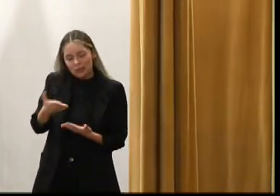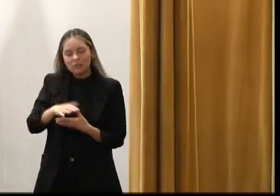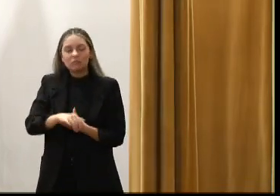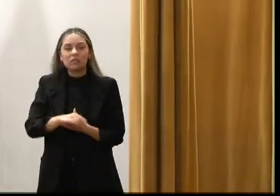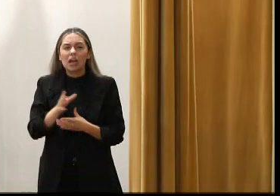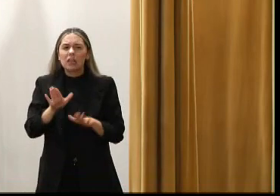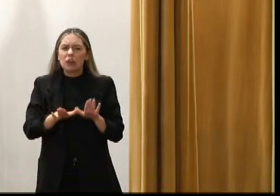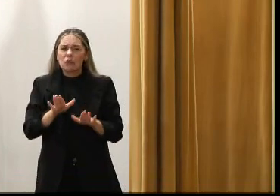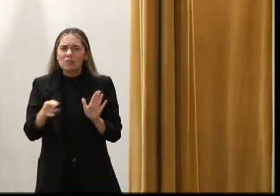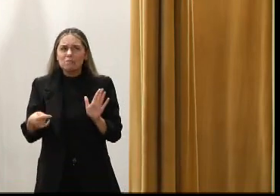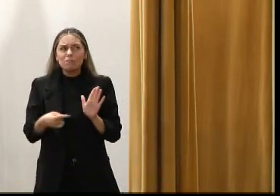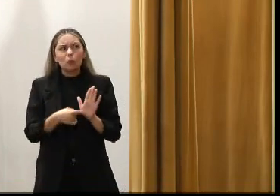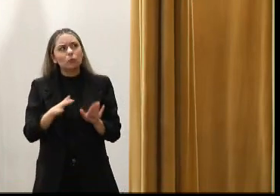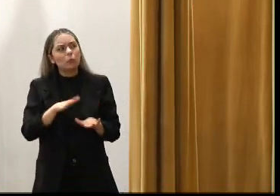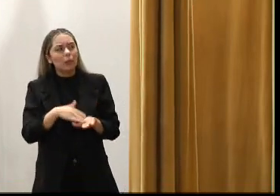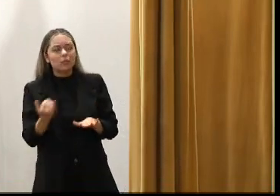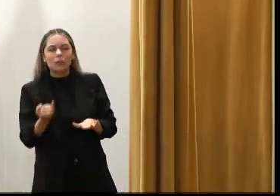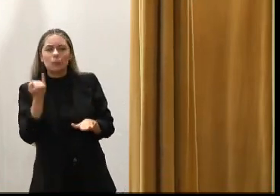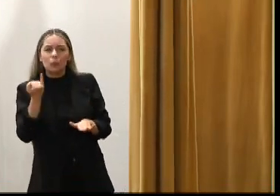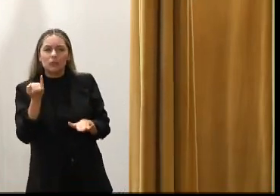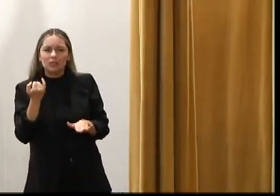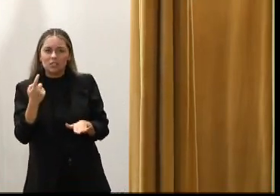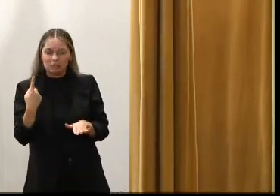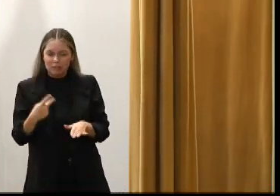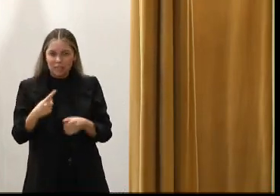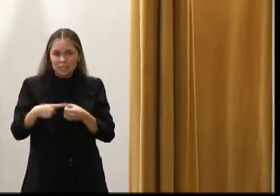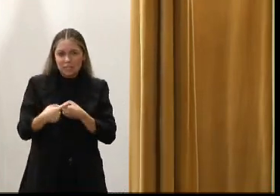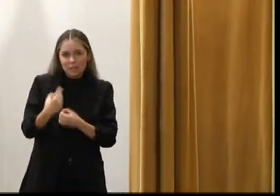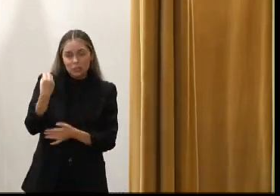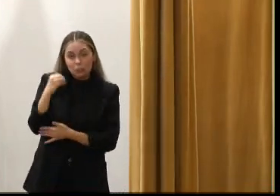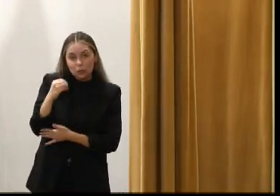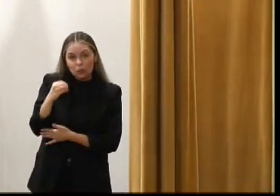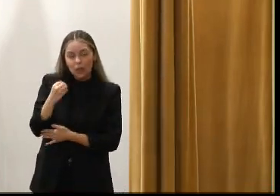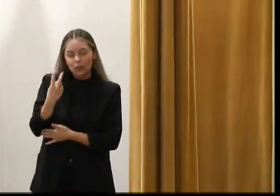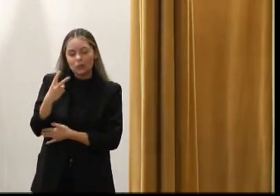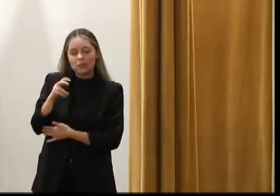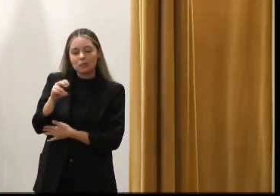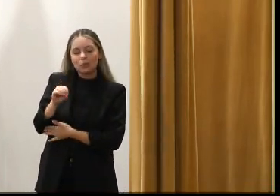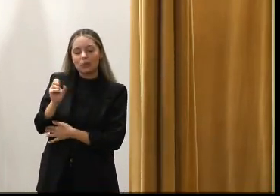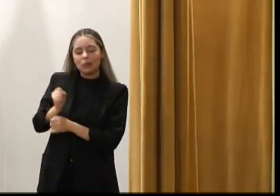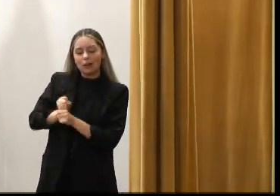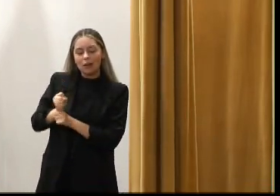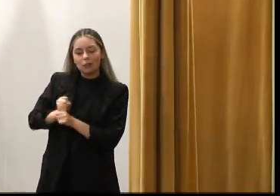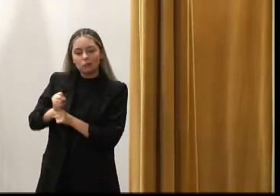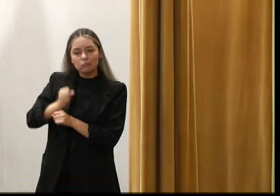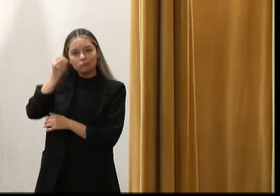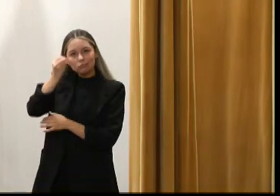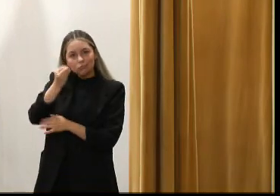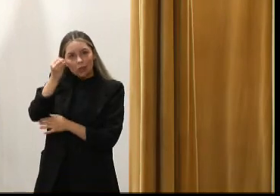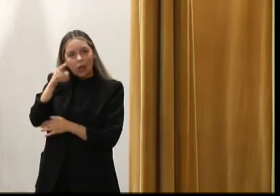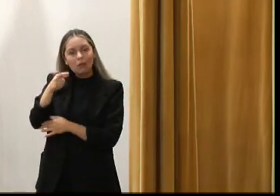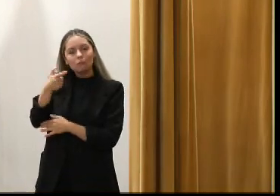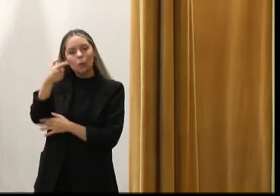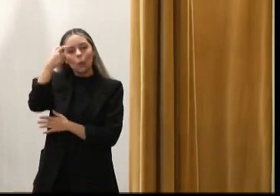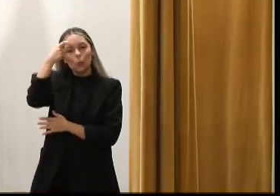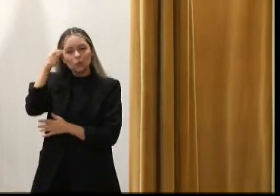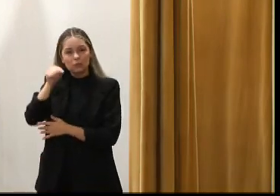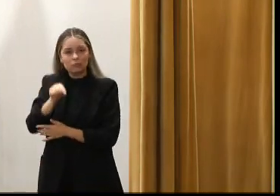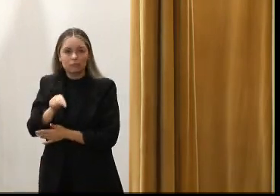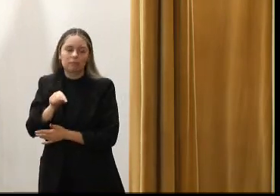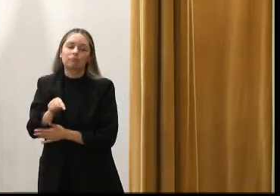a virada de chave mais importante da nossa cidade, nesses 250 anos, é a